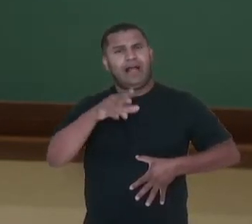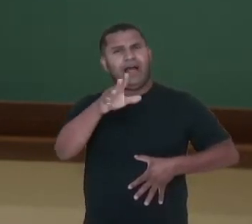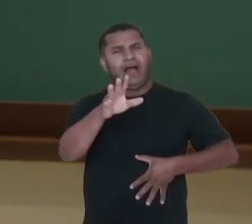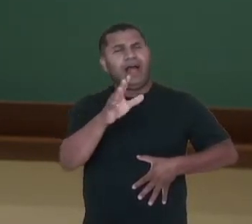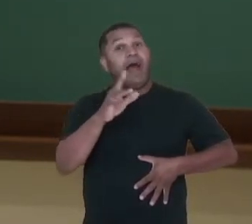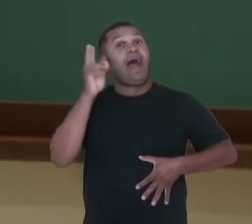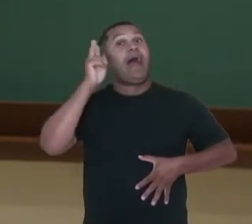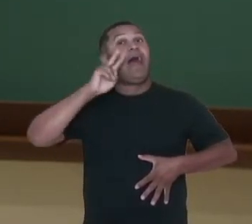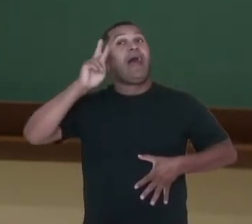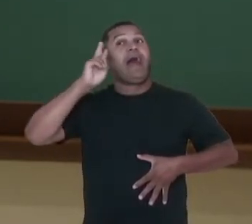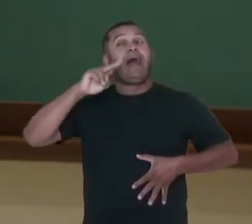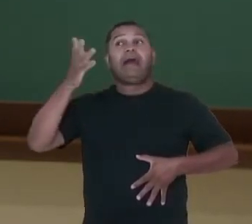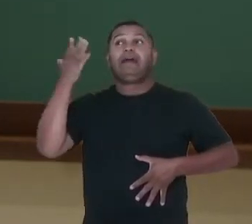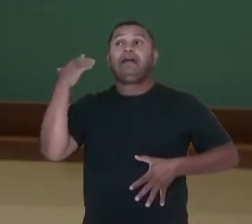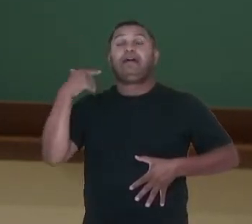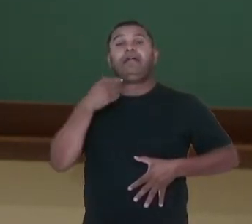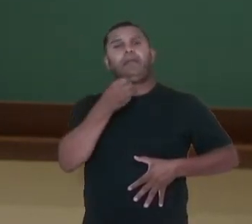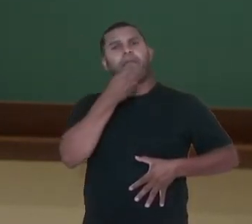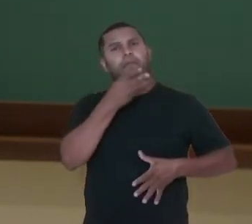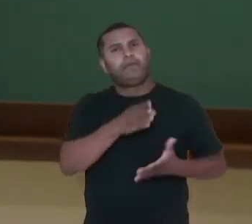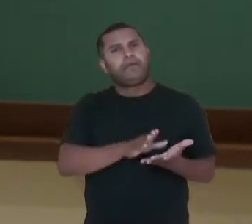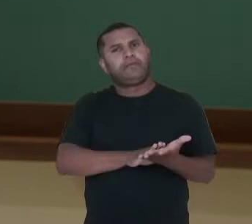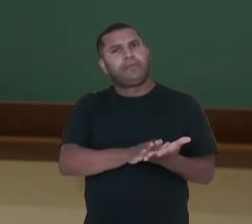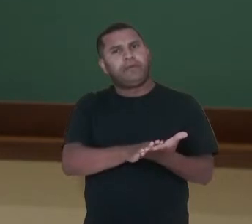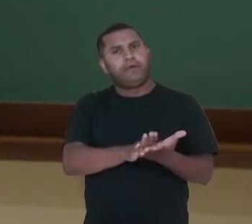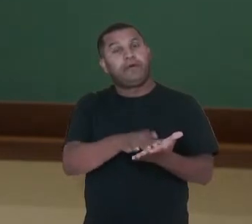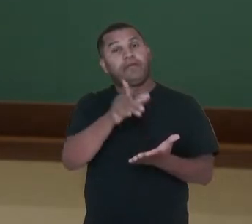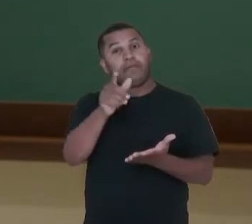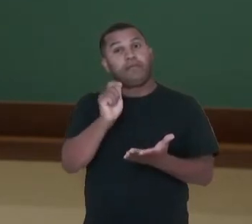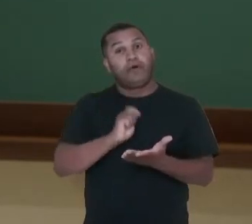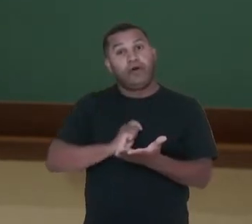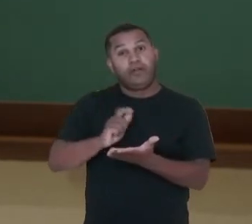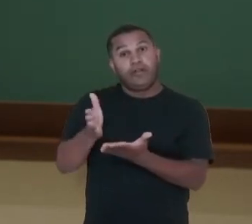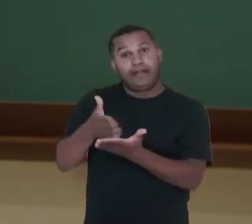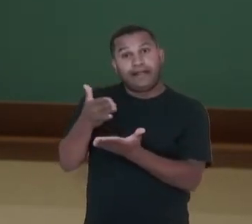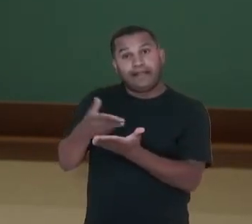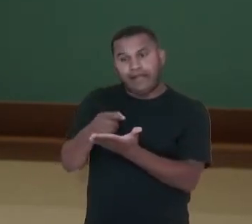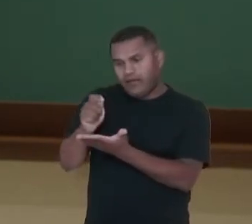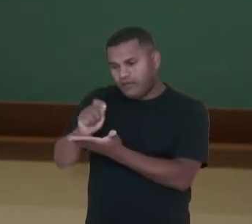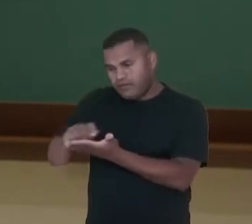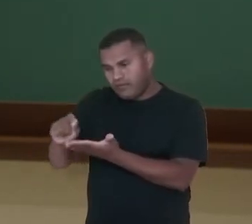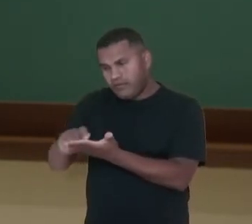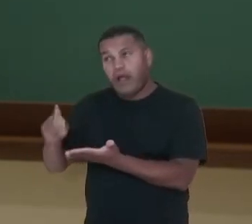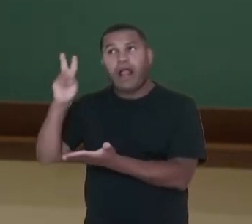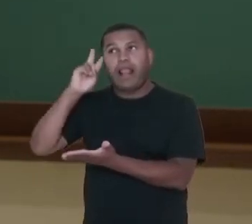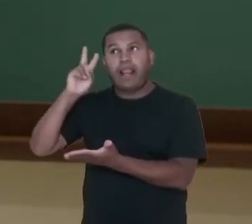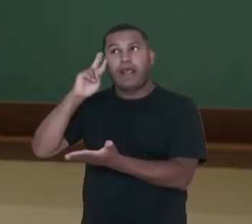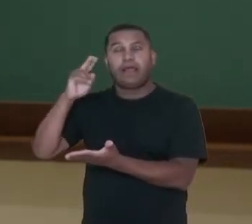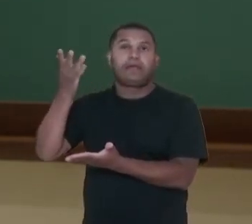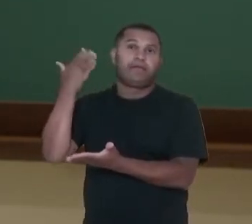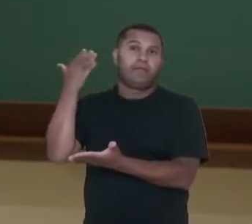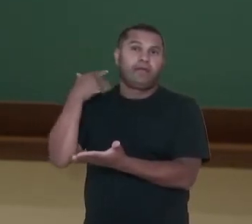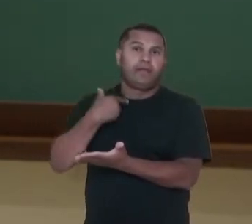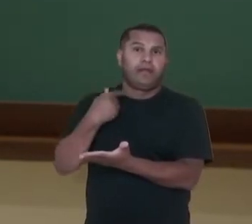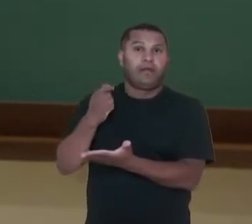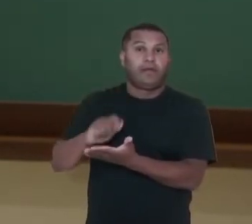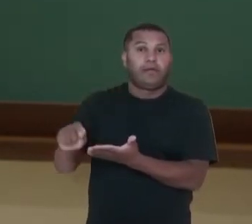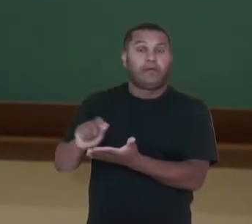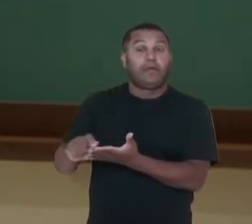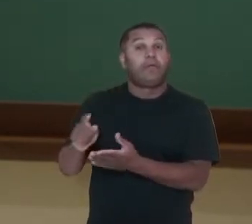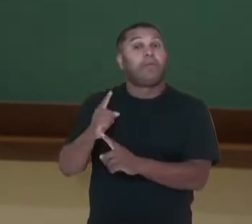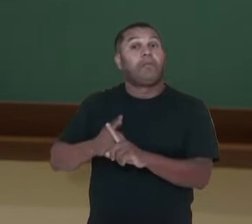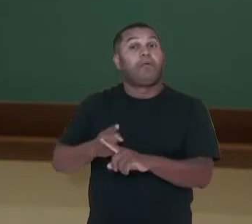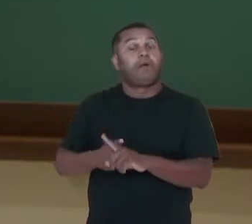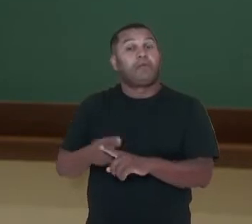este assunto, né? Estamos numa aula de nivelamento, estamos aí resgatando informações, né? Lembrando então